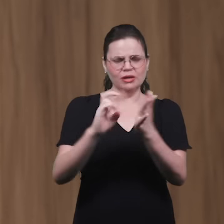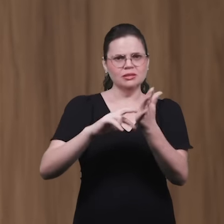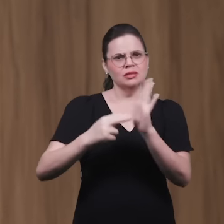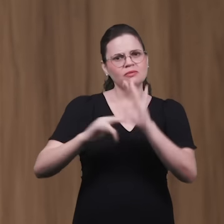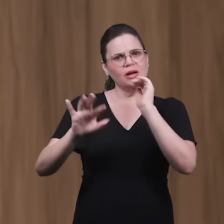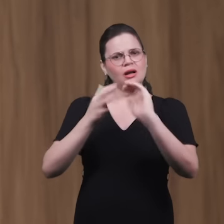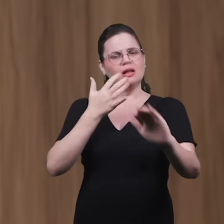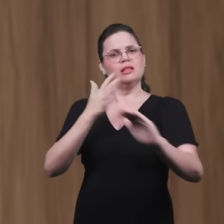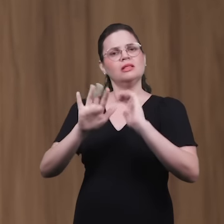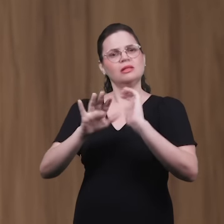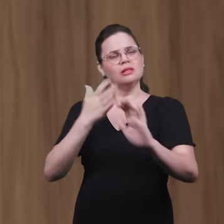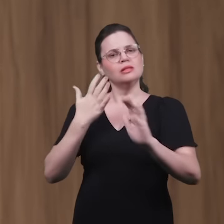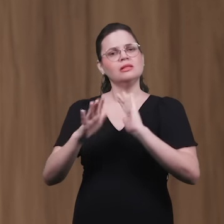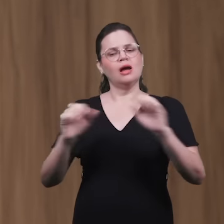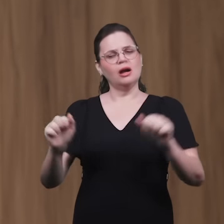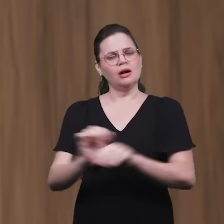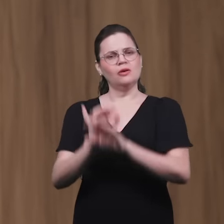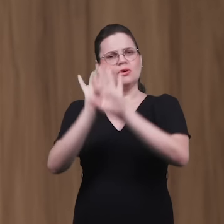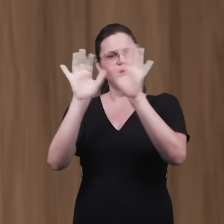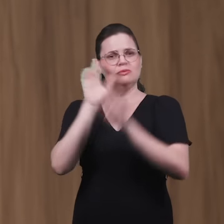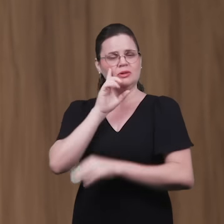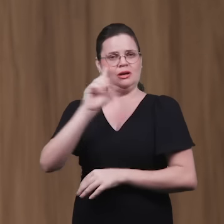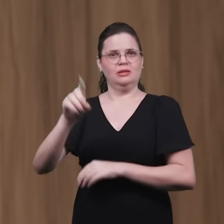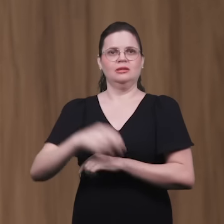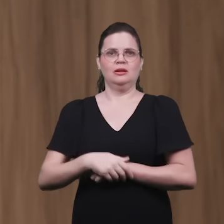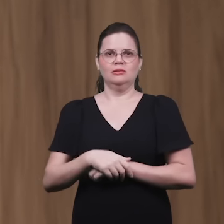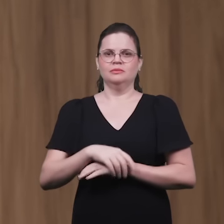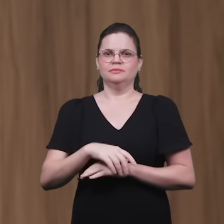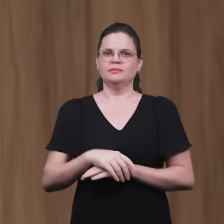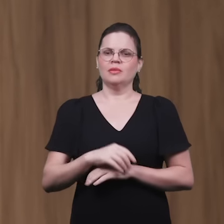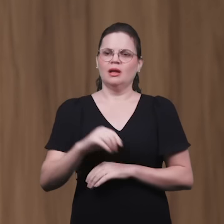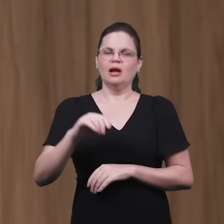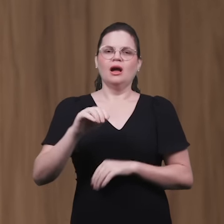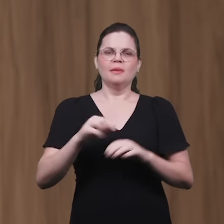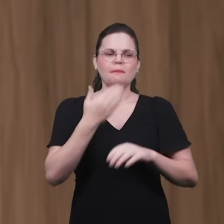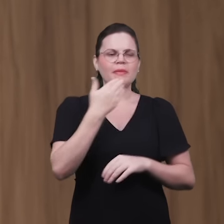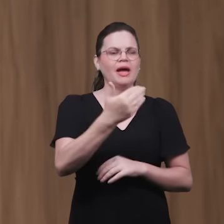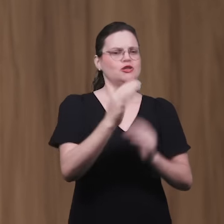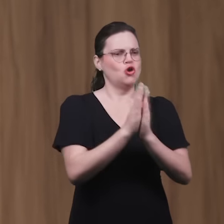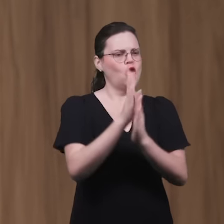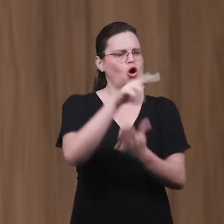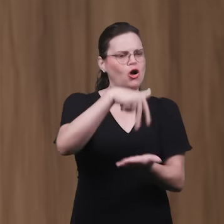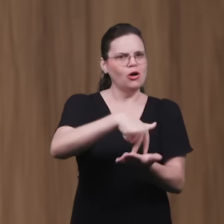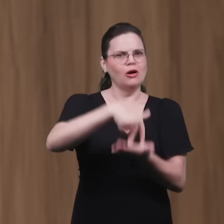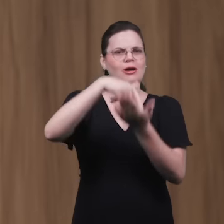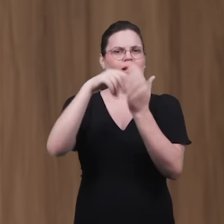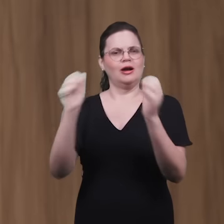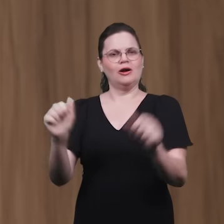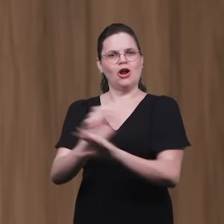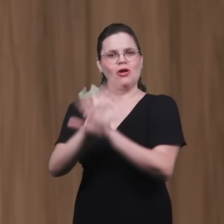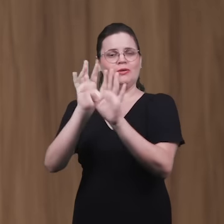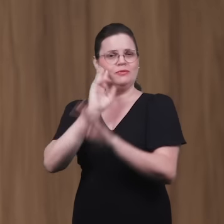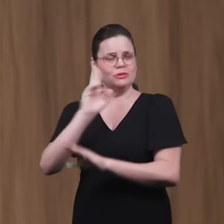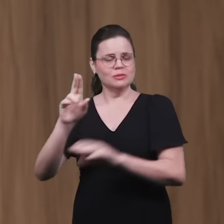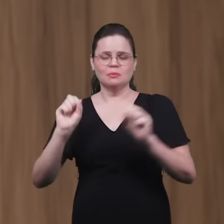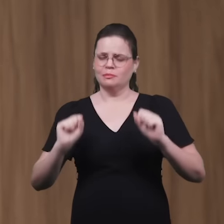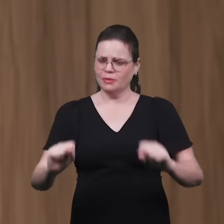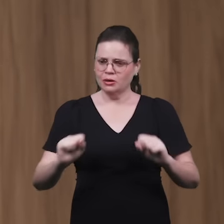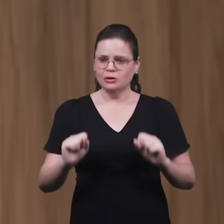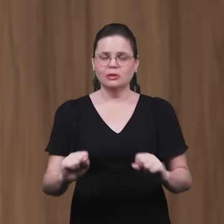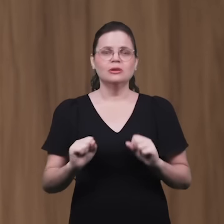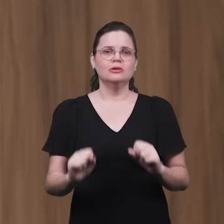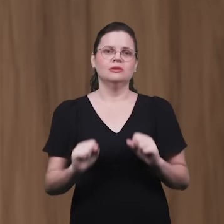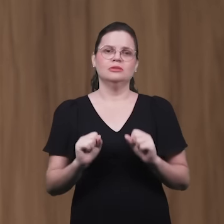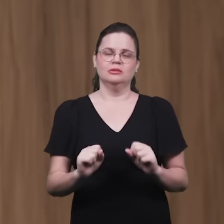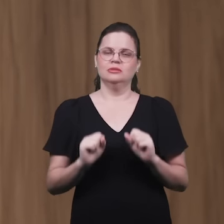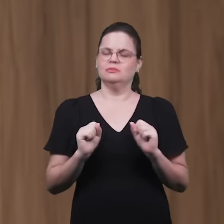cantar, louvar é glorificar a Deus. De vez em quando, né, entre um louvor e outro, um irmão ou irmã é convidado a